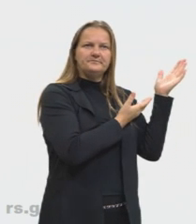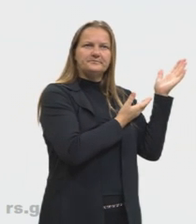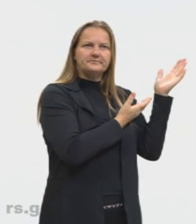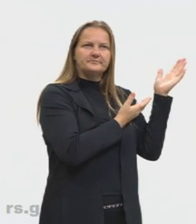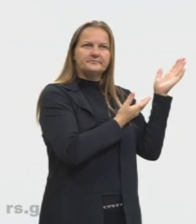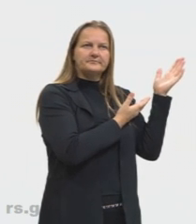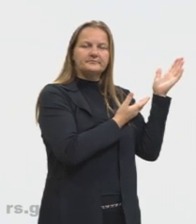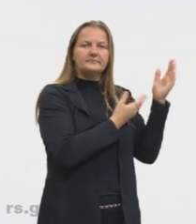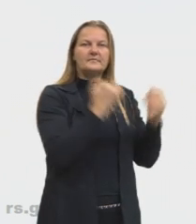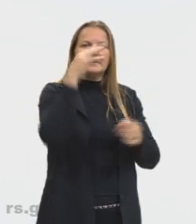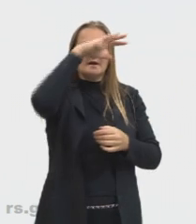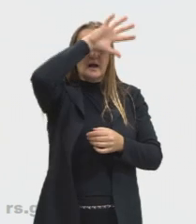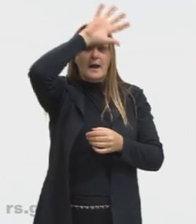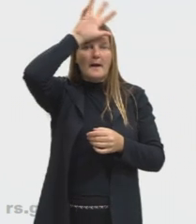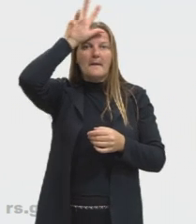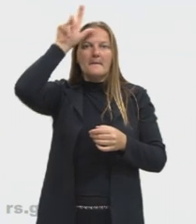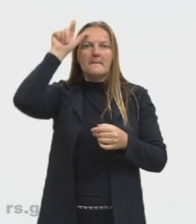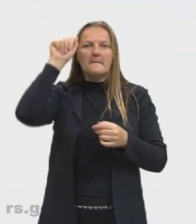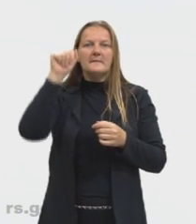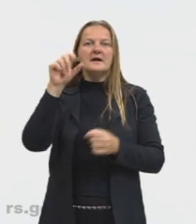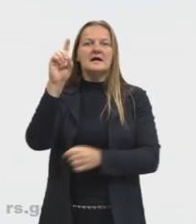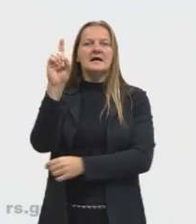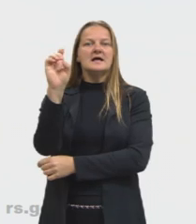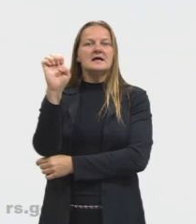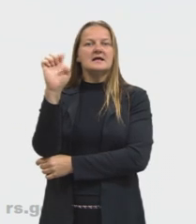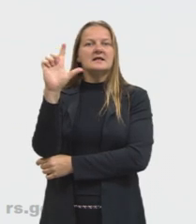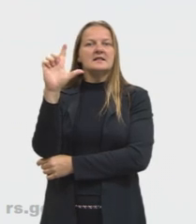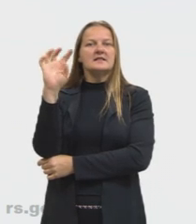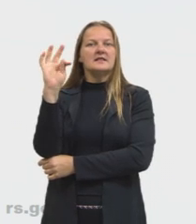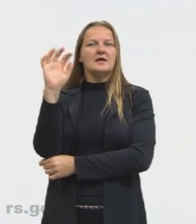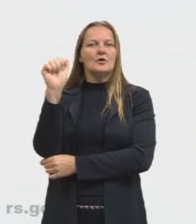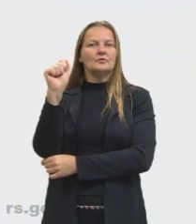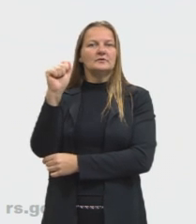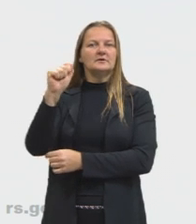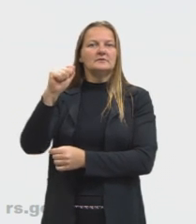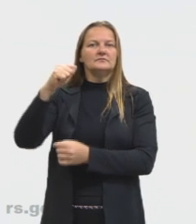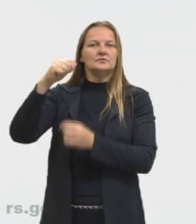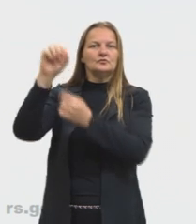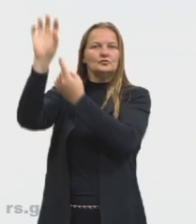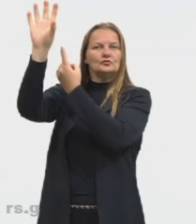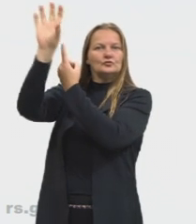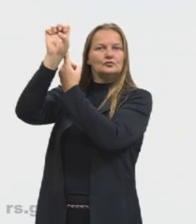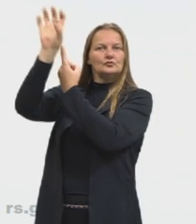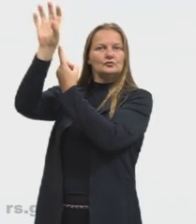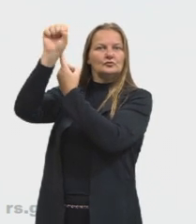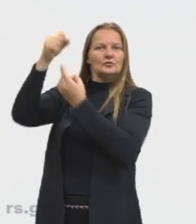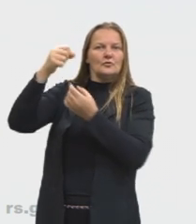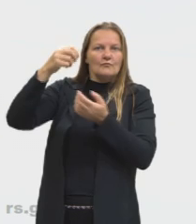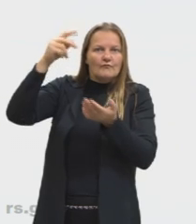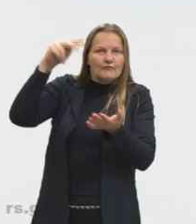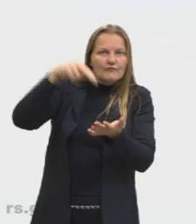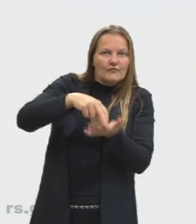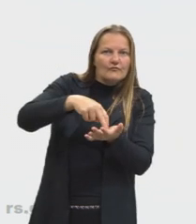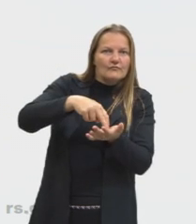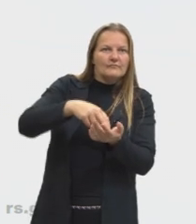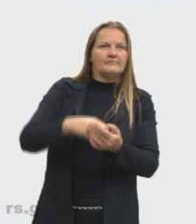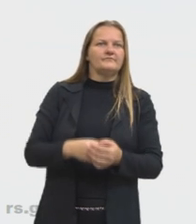Amazonas tá é muito bonito né mas a imagem de satélite uma imagem caricata aí do planeta sendo